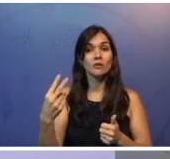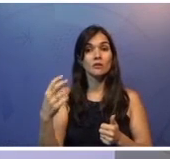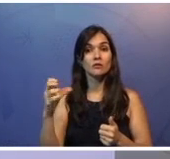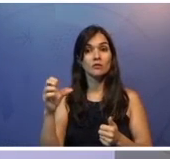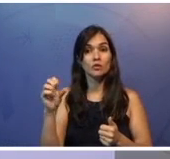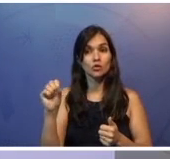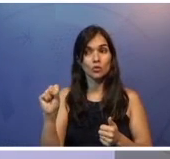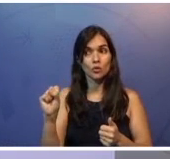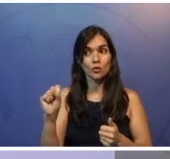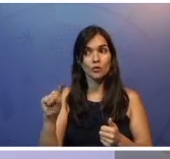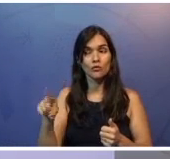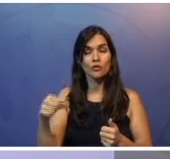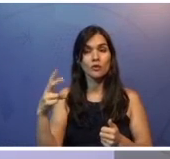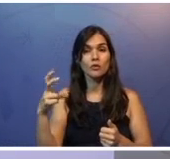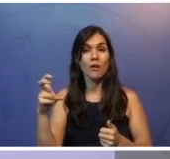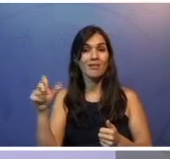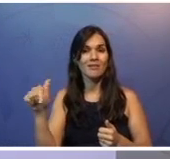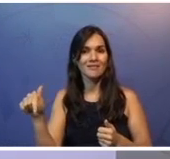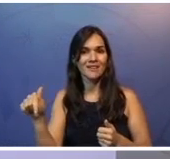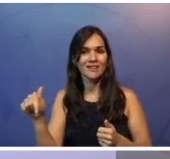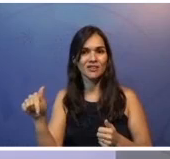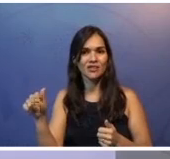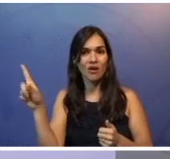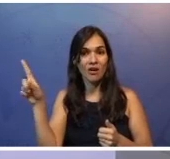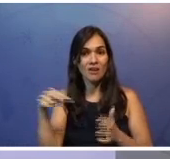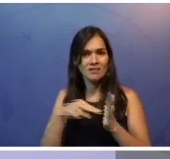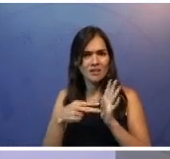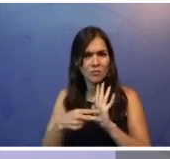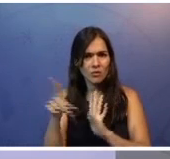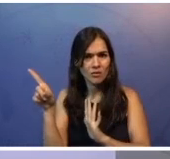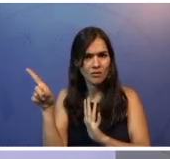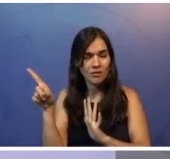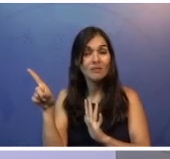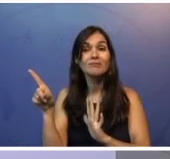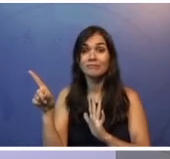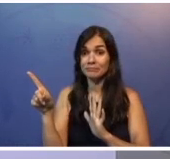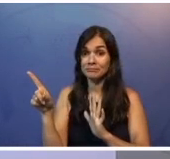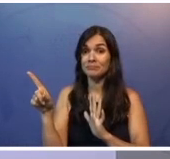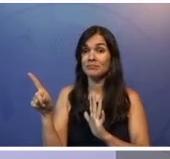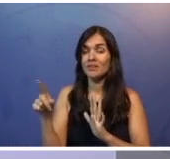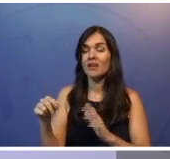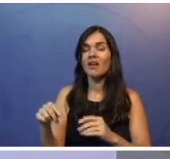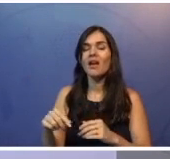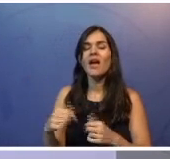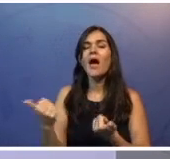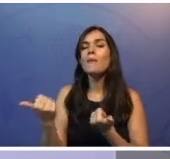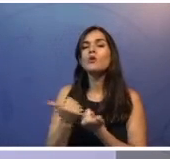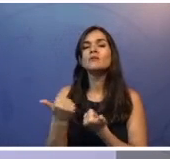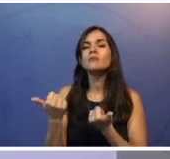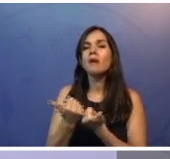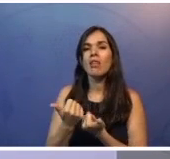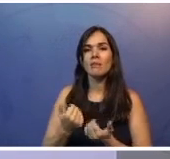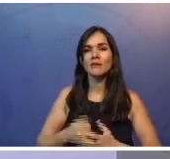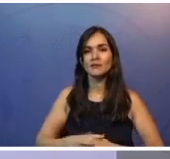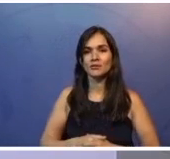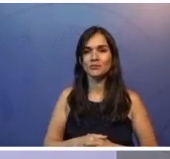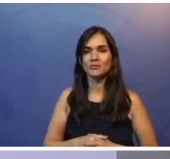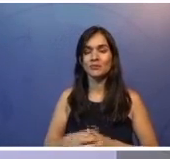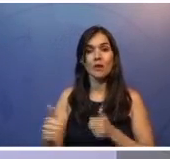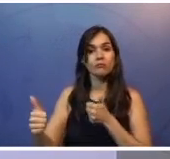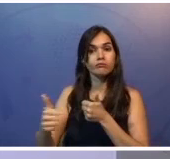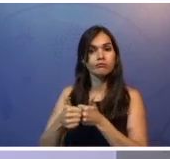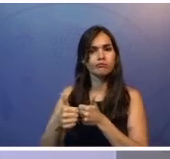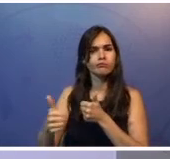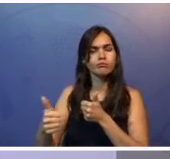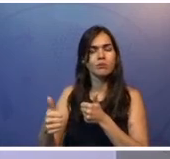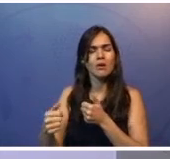928, 57 é esse símbolo aqui ó o igual um tiro em cima é aproximadamente